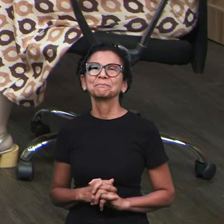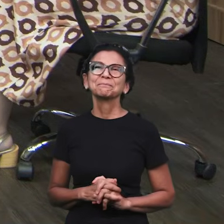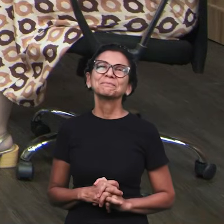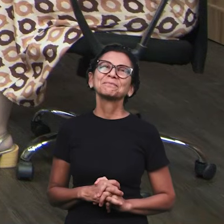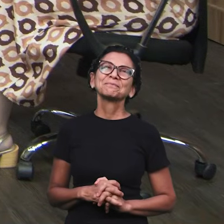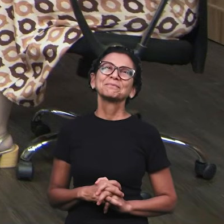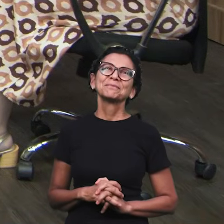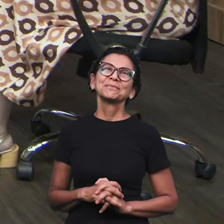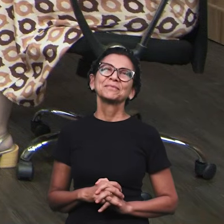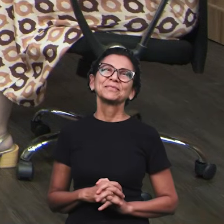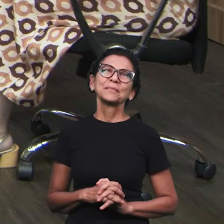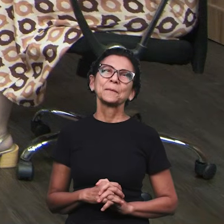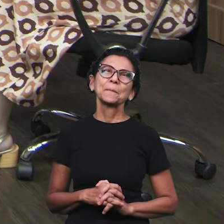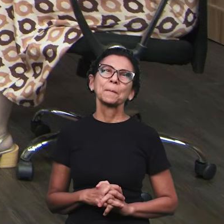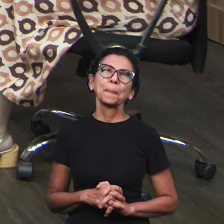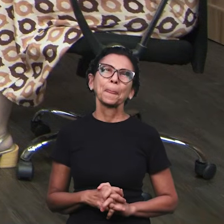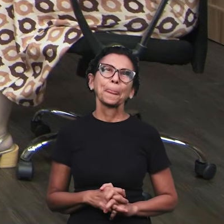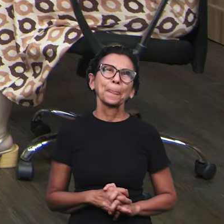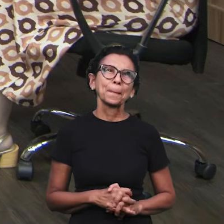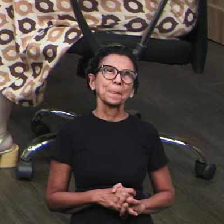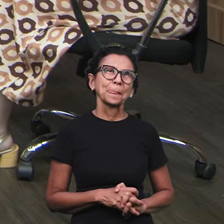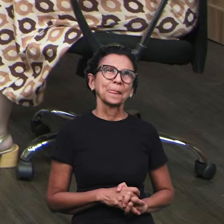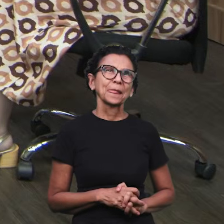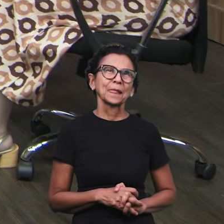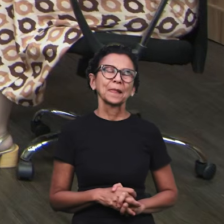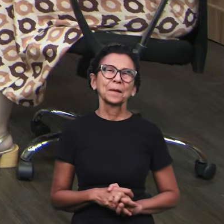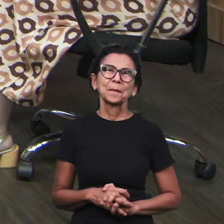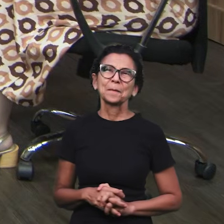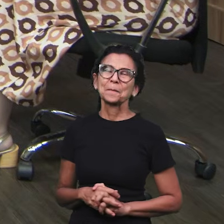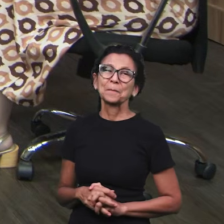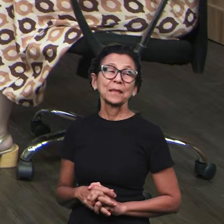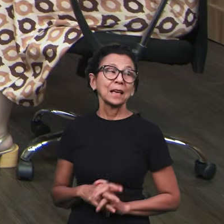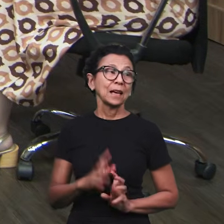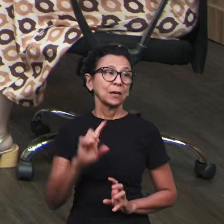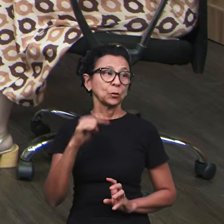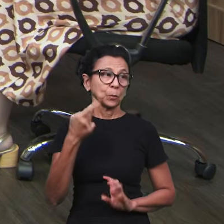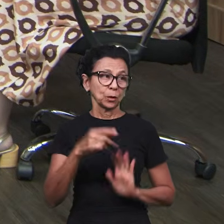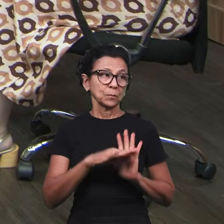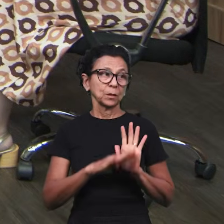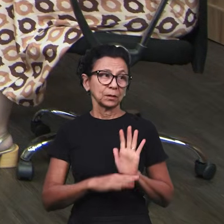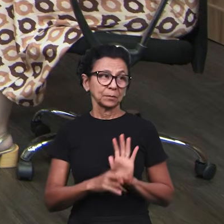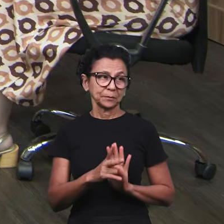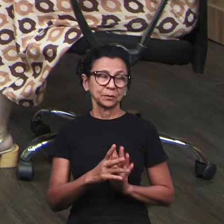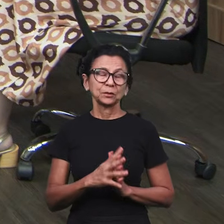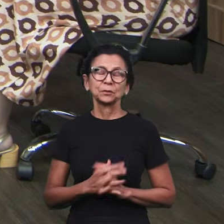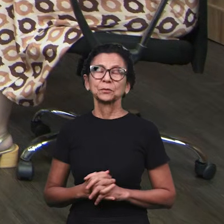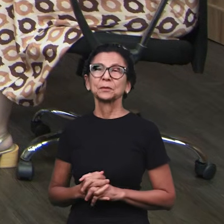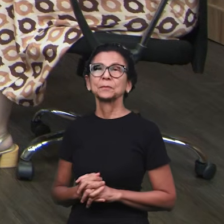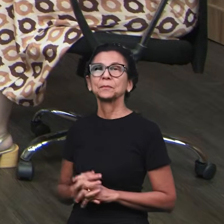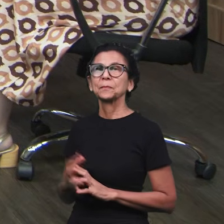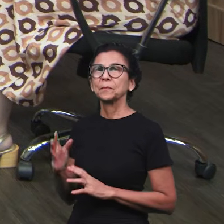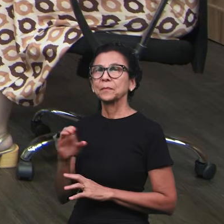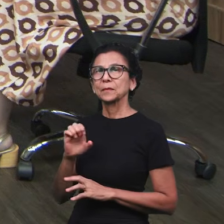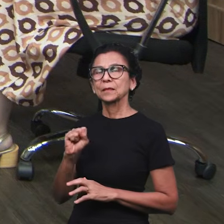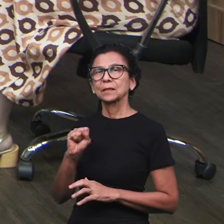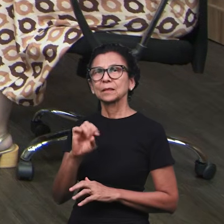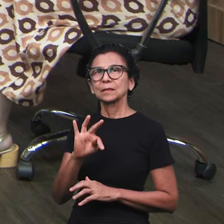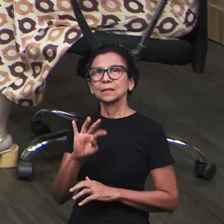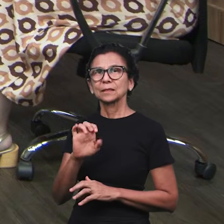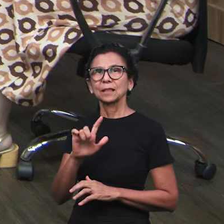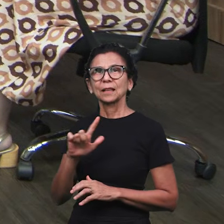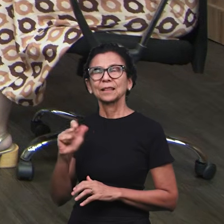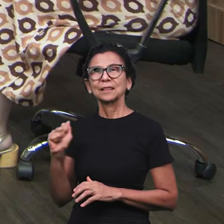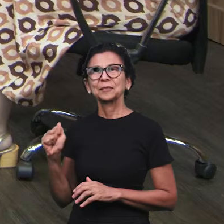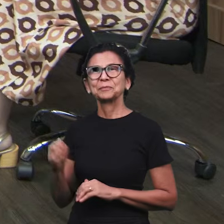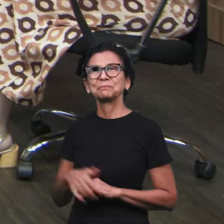está convidado, claro, vai ficar aqui para o próximo programa, né? Exatamente. Estará conosco no próximo programa. Estela, suas considerações finais aqui, as participações